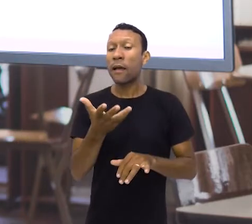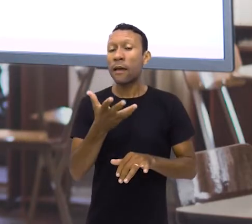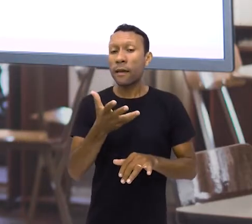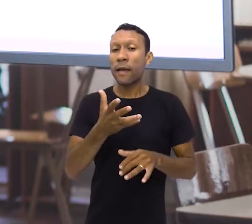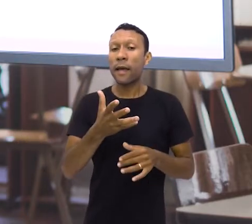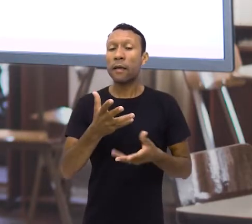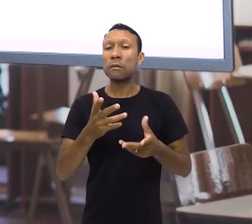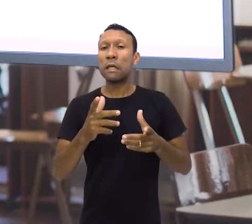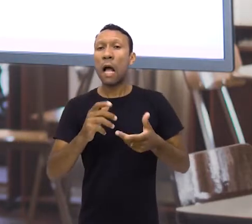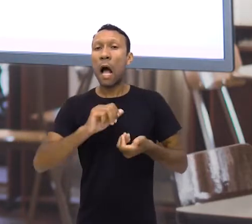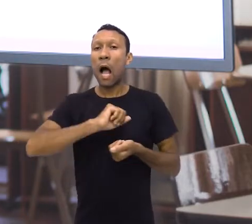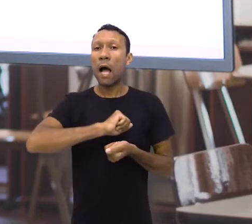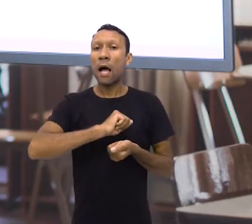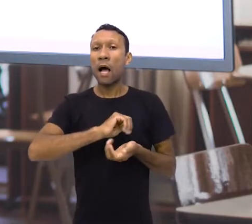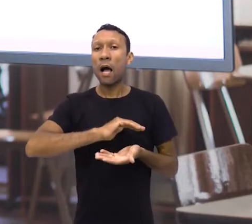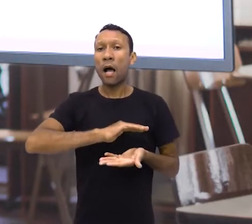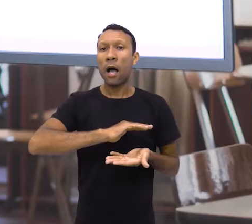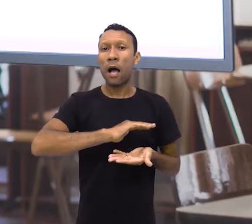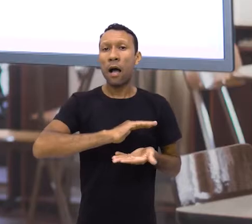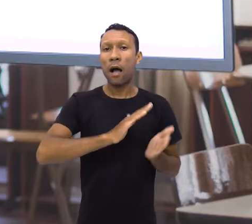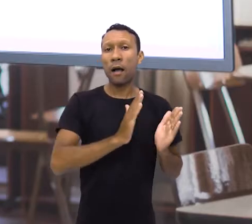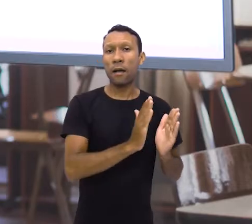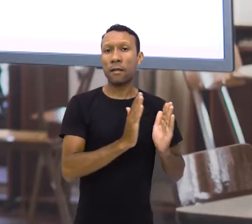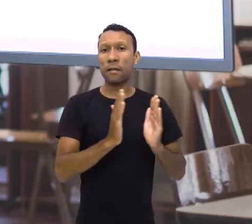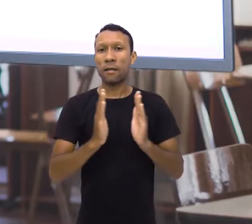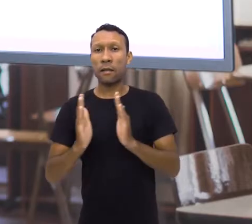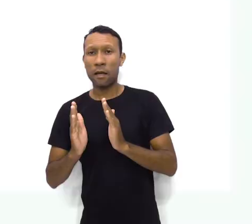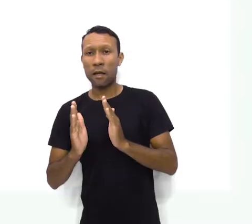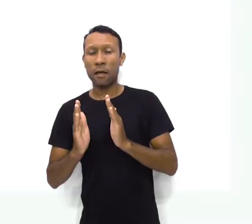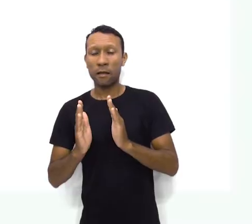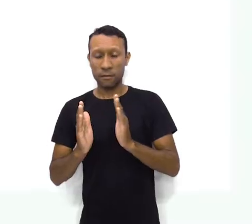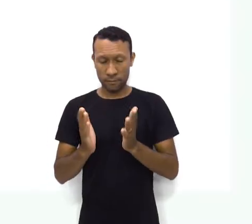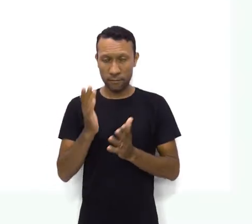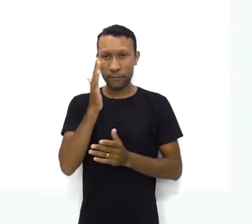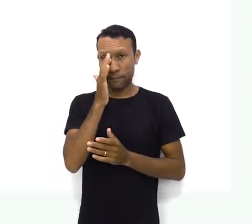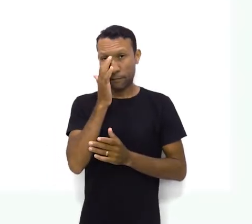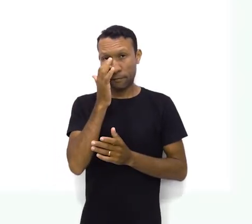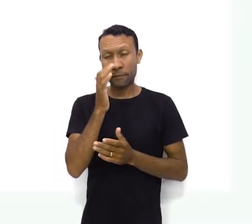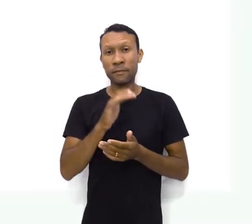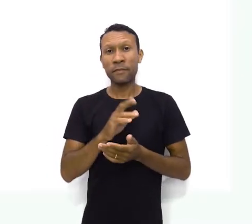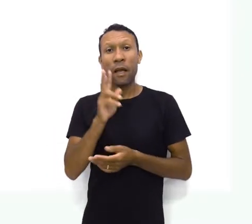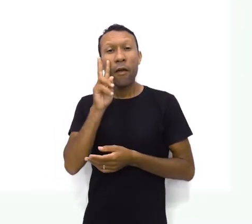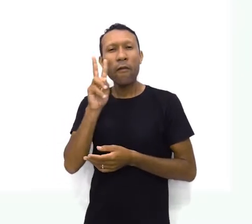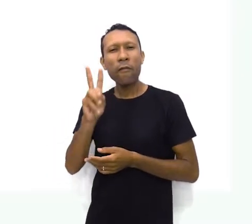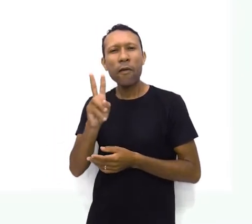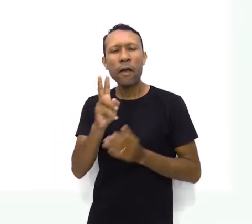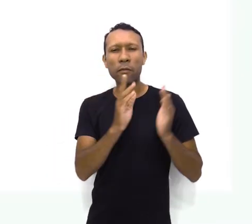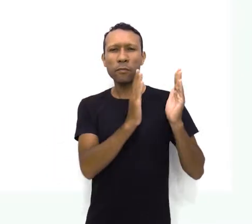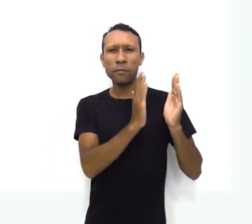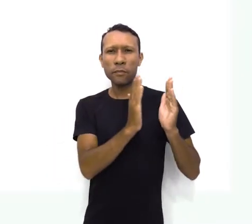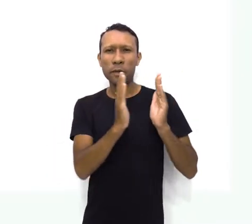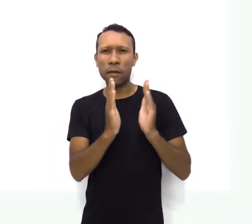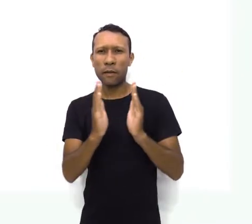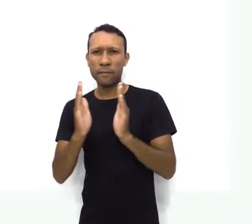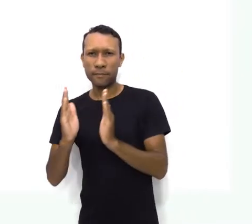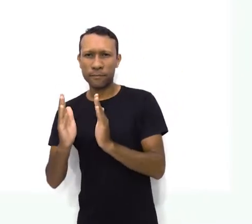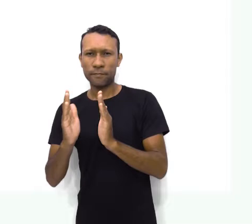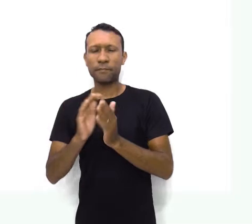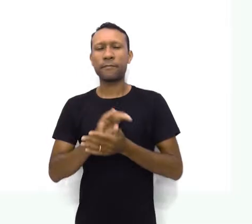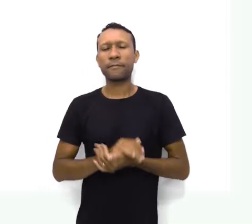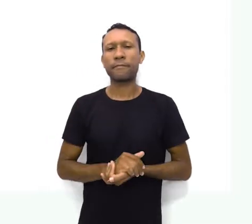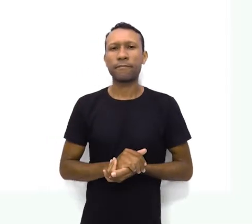translação, que é a de deslocamento de imagem. Considerando cada painel, com as